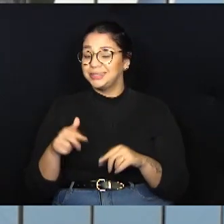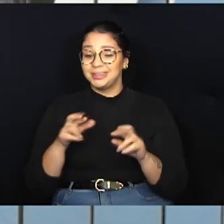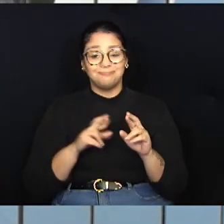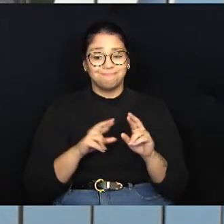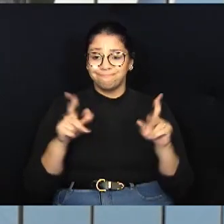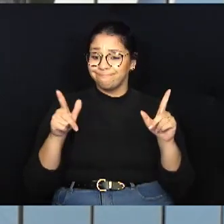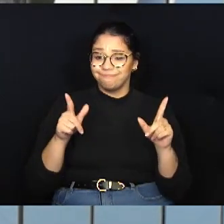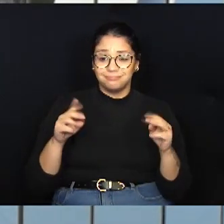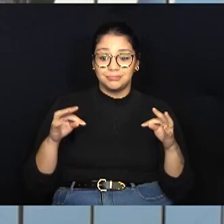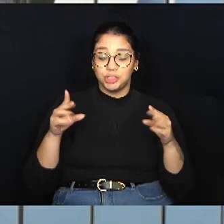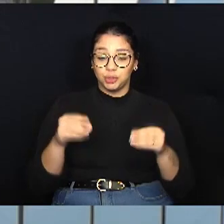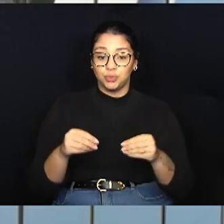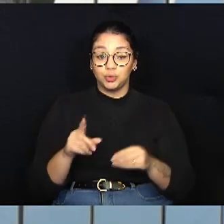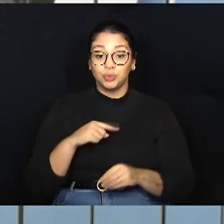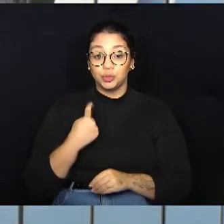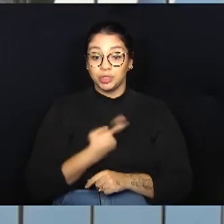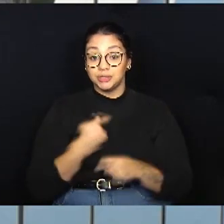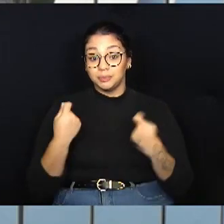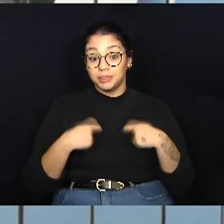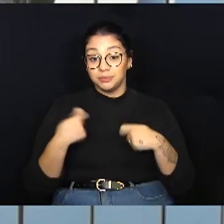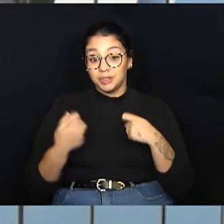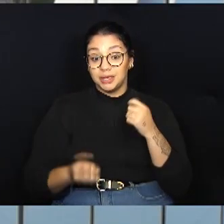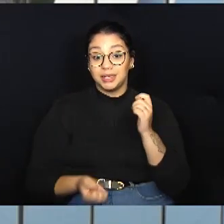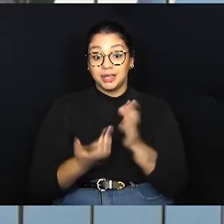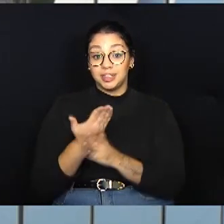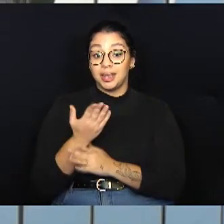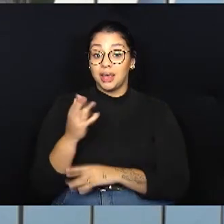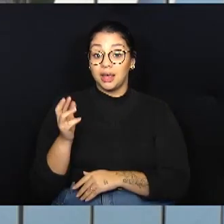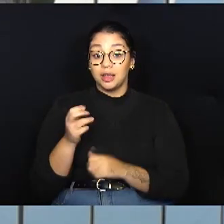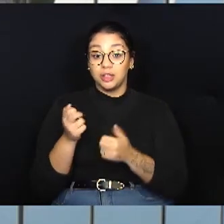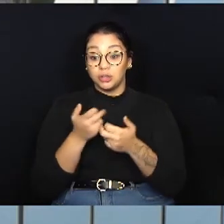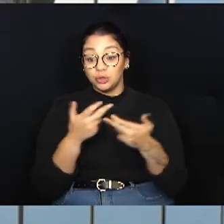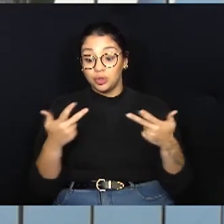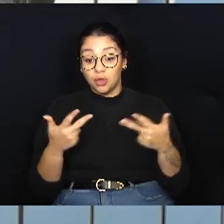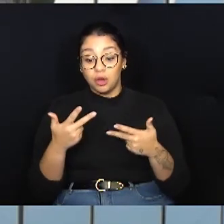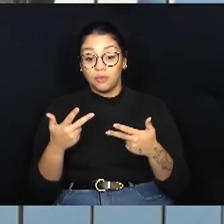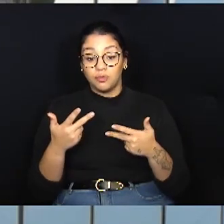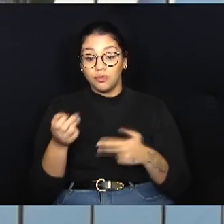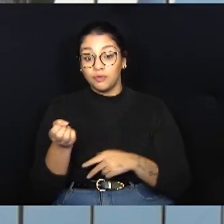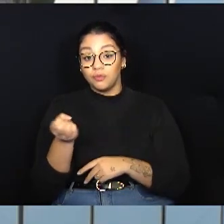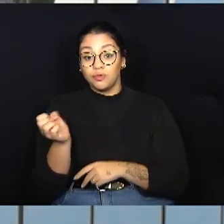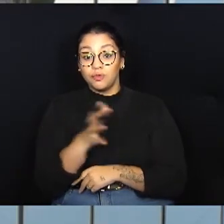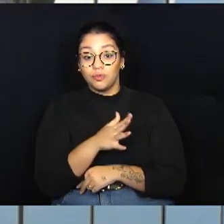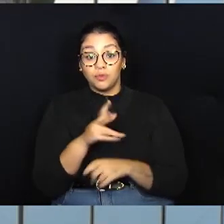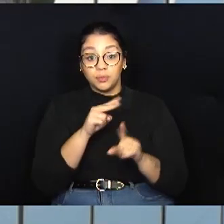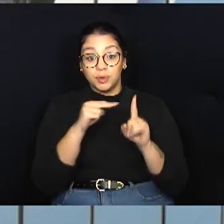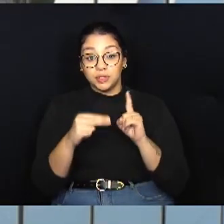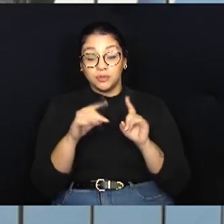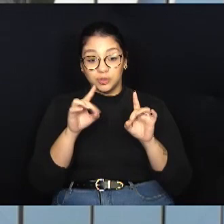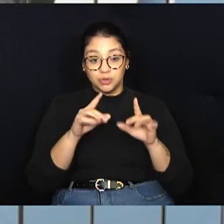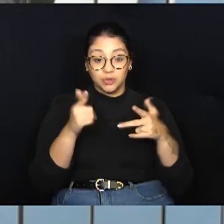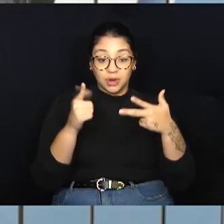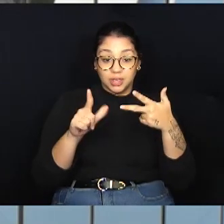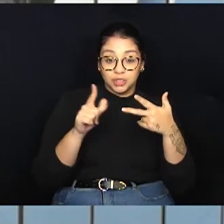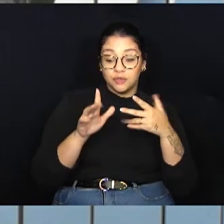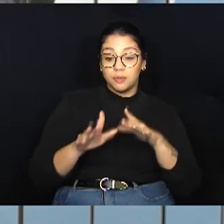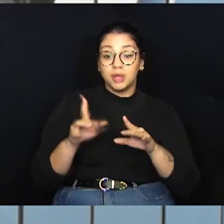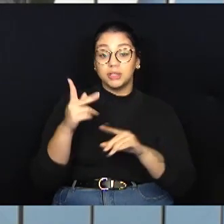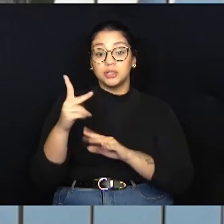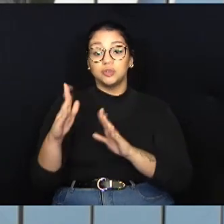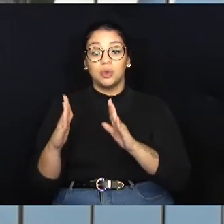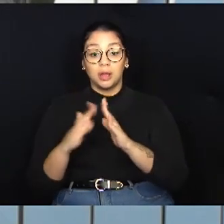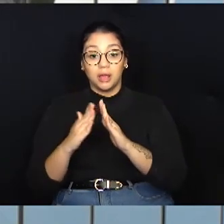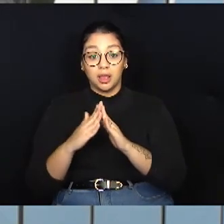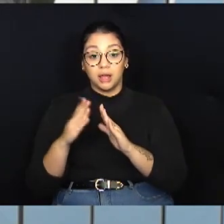tudo. Nós precisamos criar novas respostas, não só no Legislativo Municipal. Eu acho que na sua casa, você que está nos